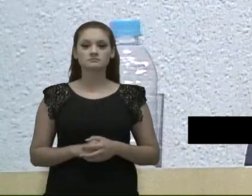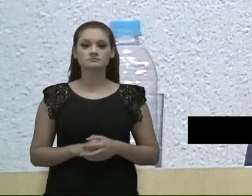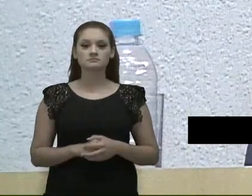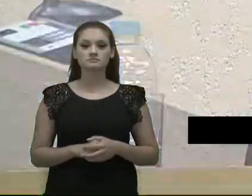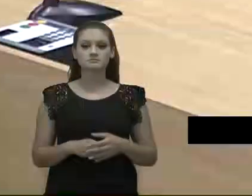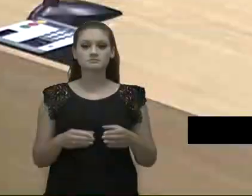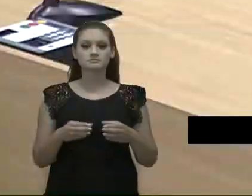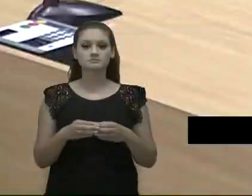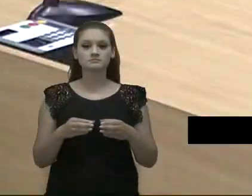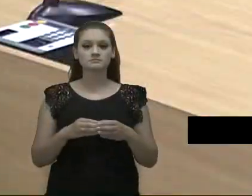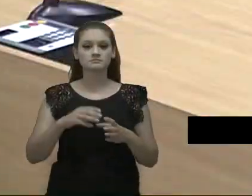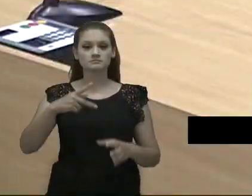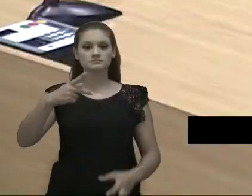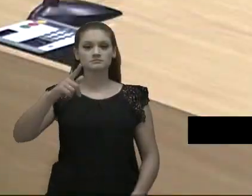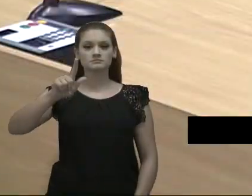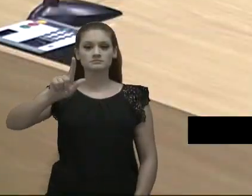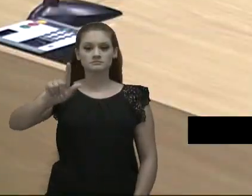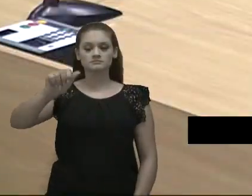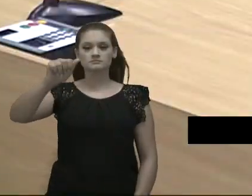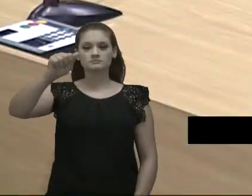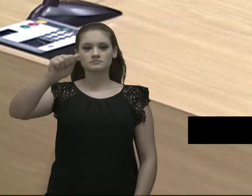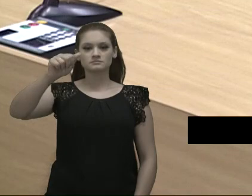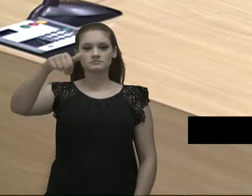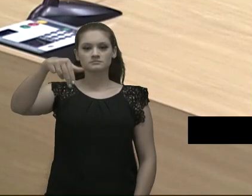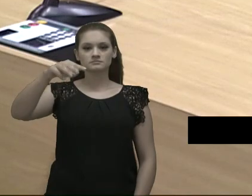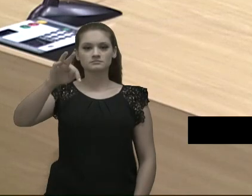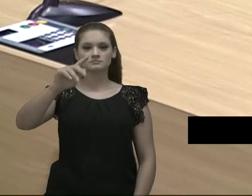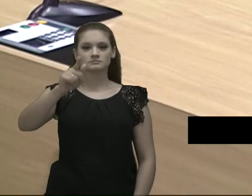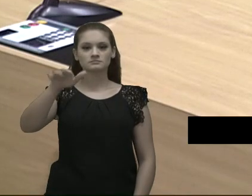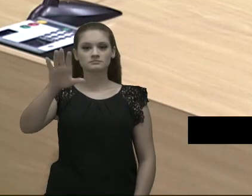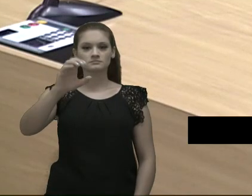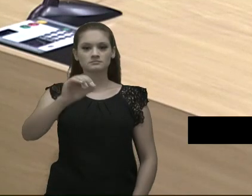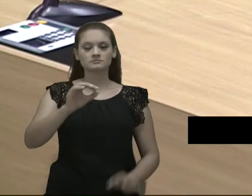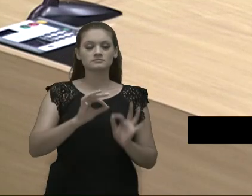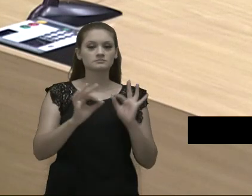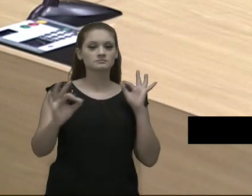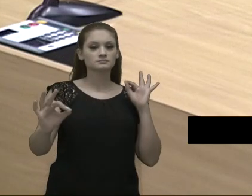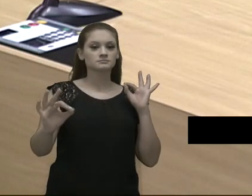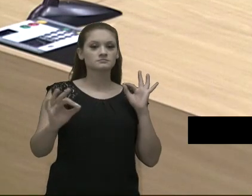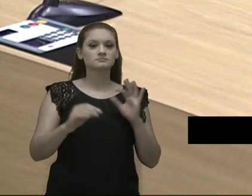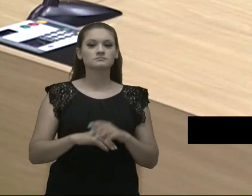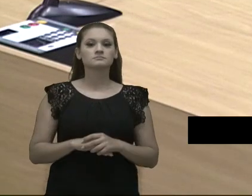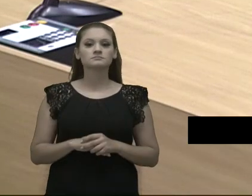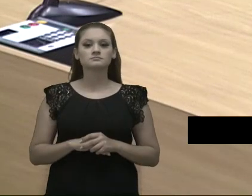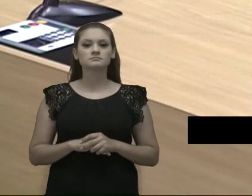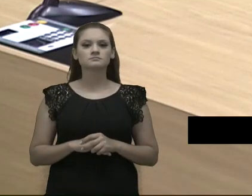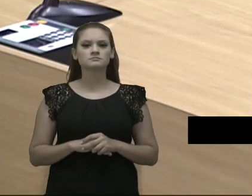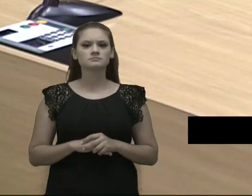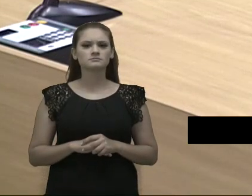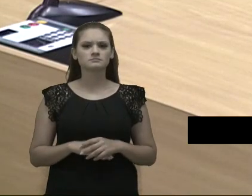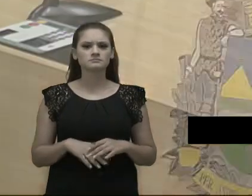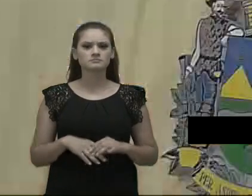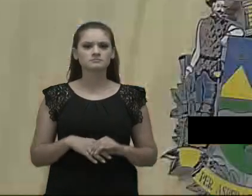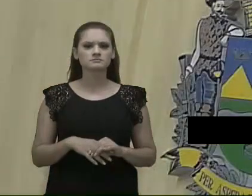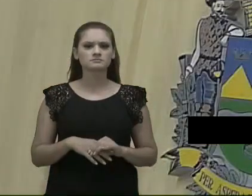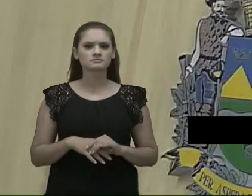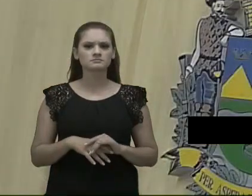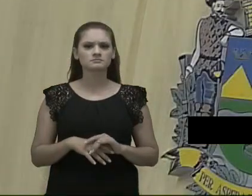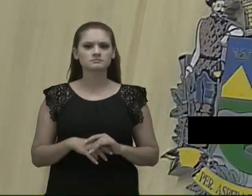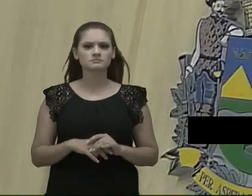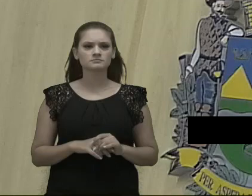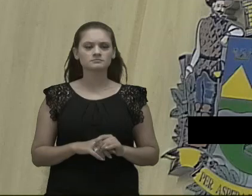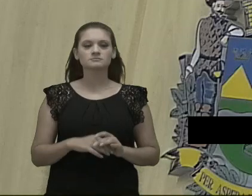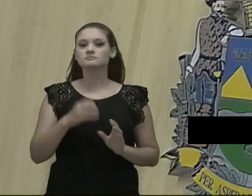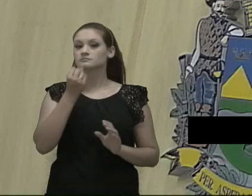É plantão à distância, senhor vereador. Ele tem que ir a pé, entendeu? Se ele for chamado, ele vai. Pela ordem, senhor presidente, só para poder elucidar melhor para a gente, doutor.